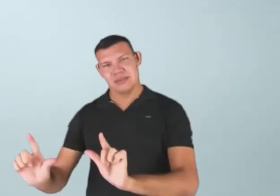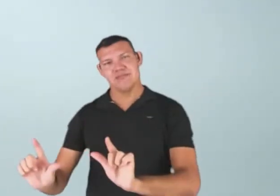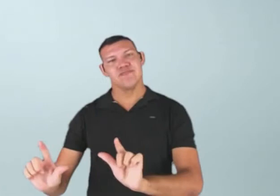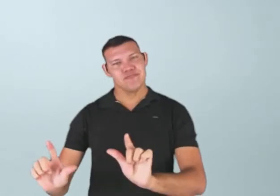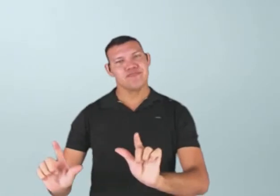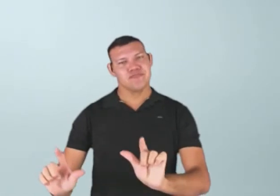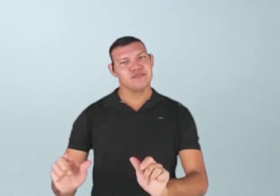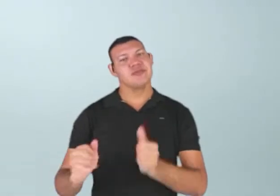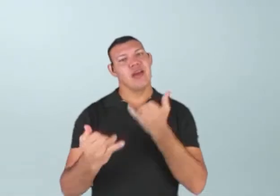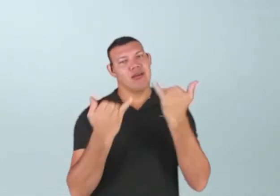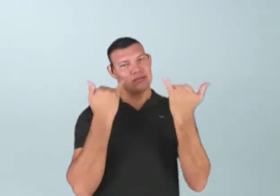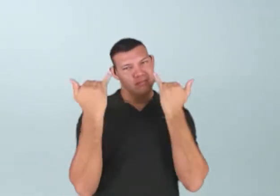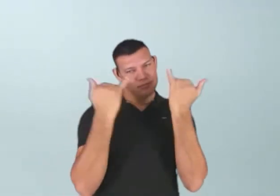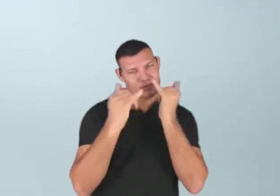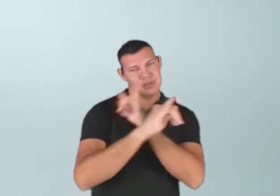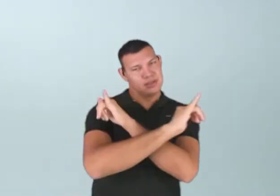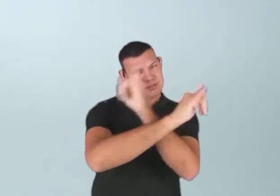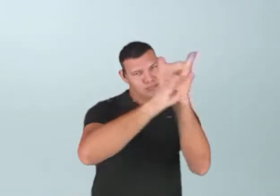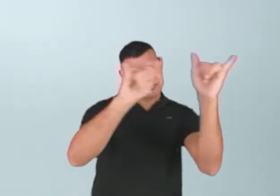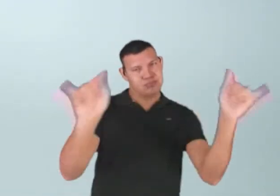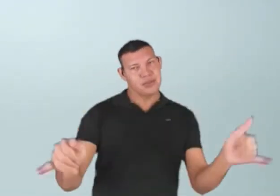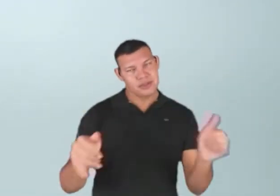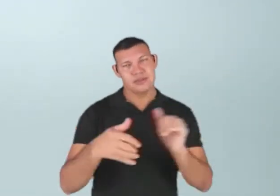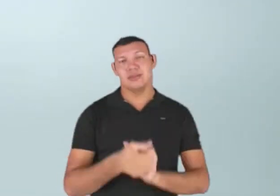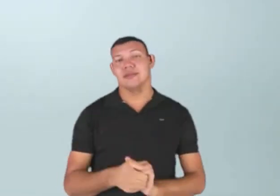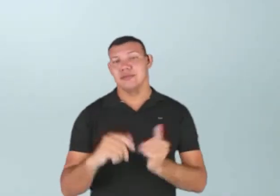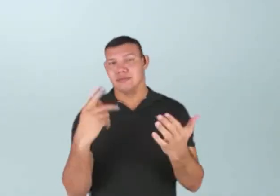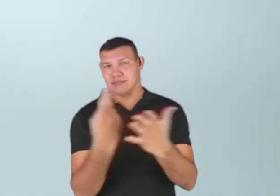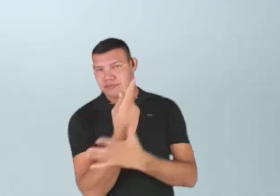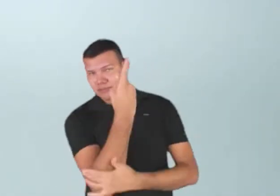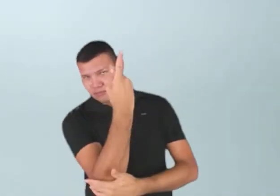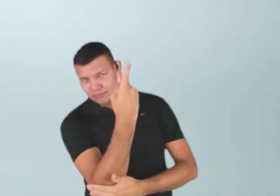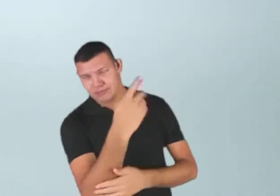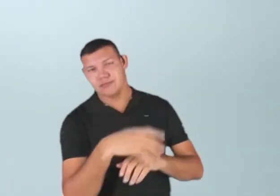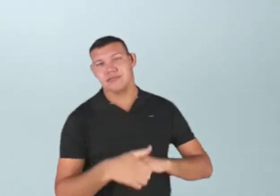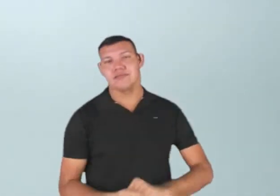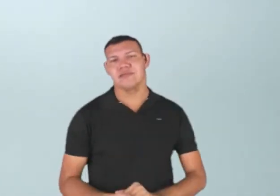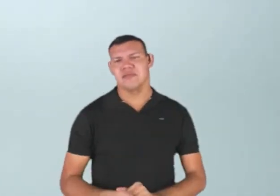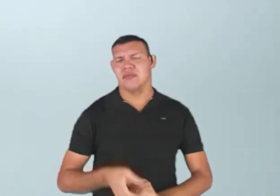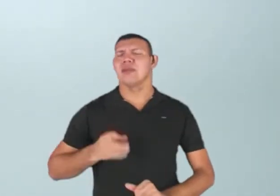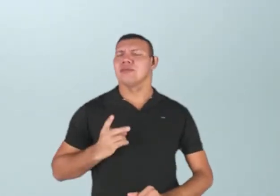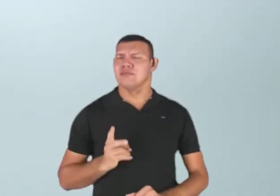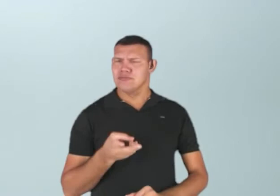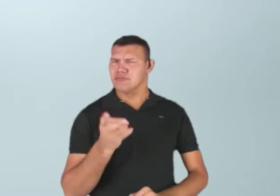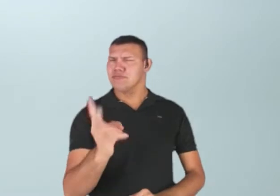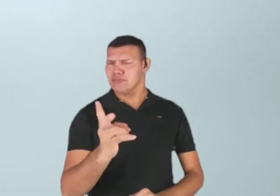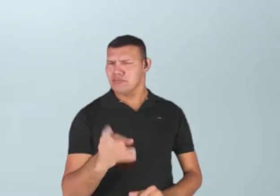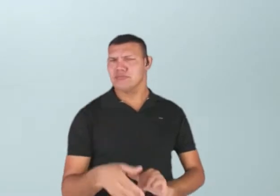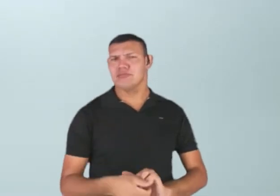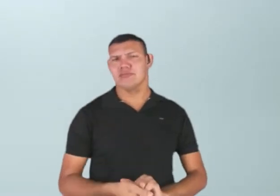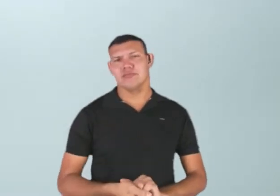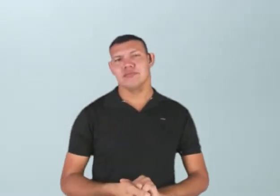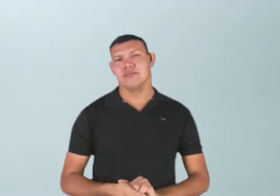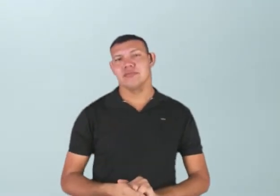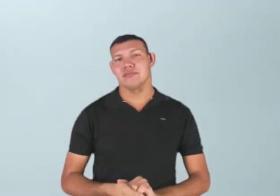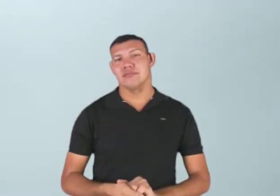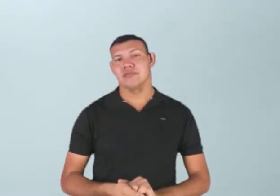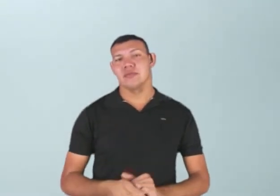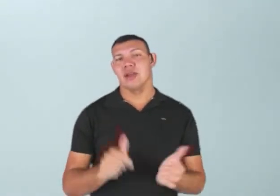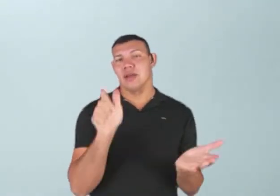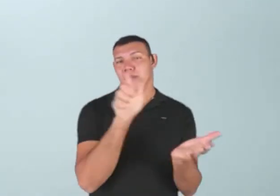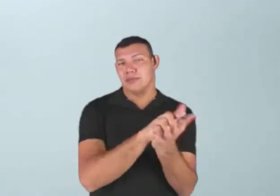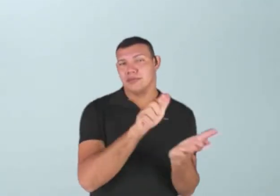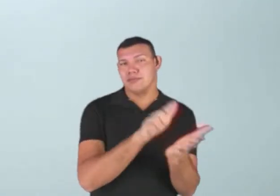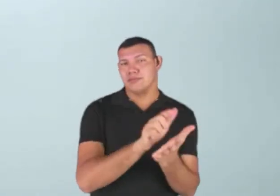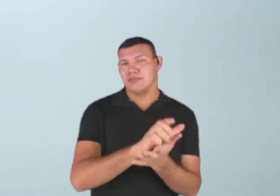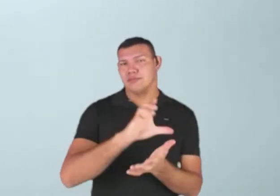publicitárias de identificação e de eventos, tá bom? E são sempre feitas em papéis